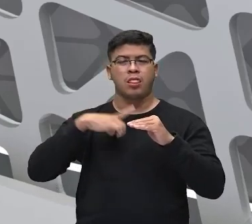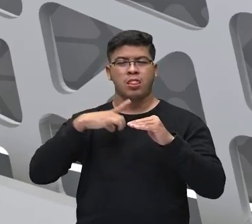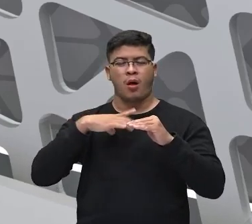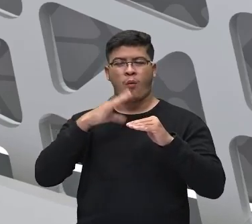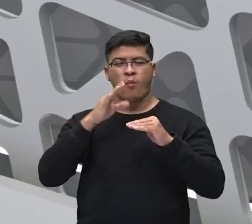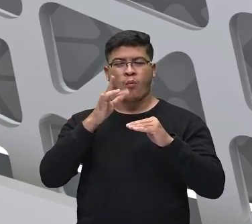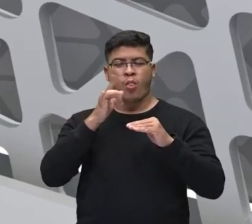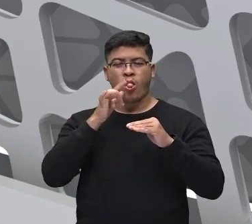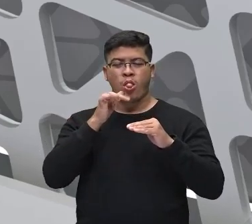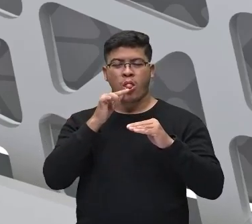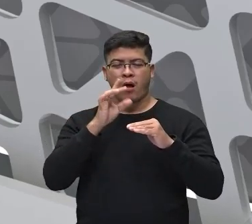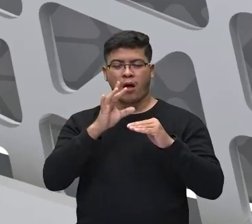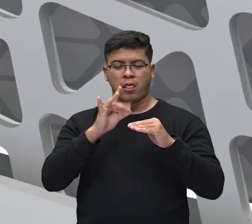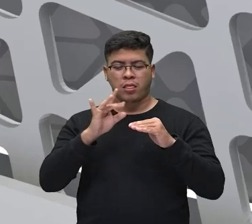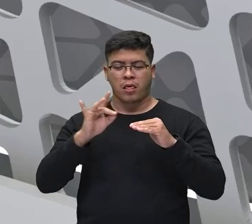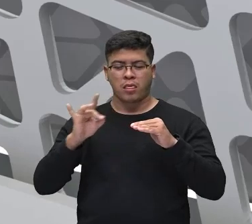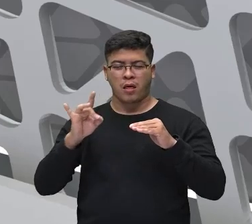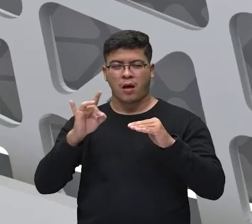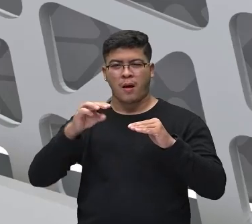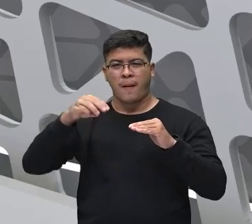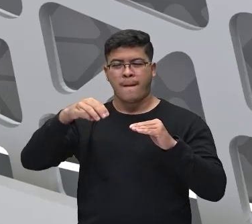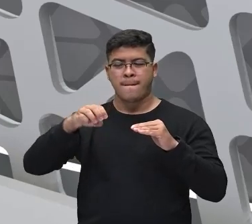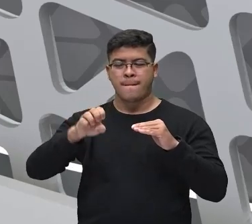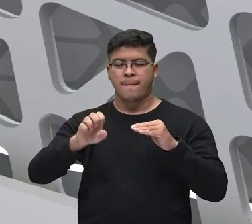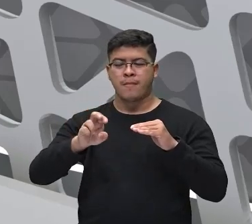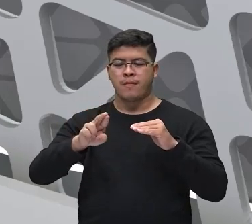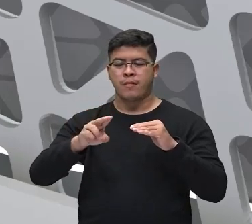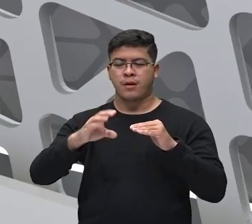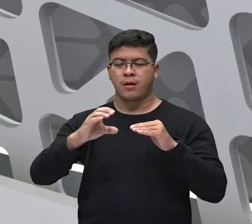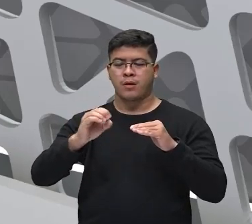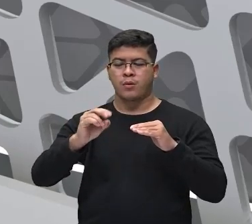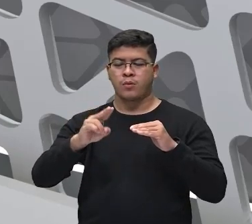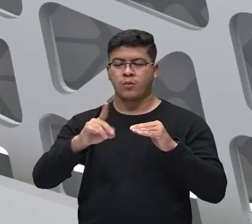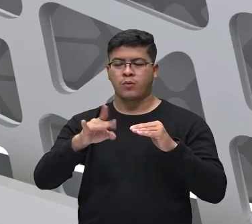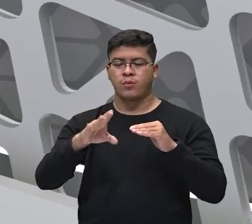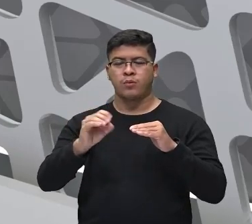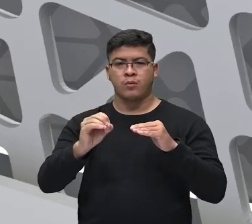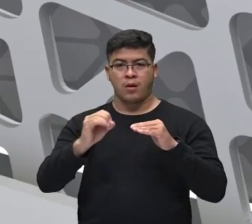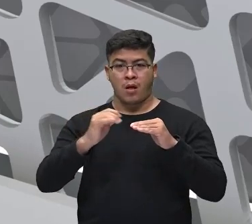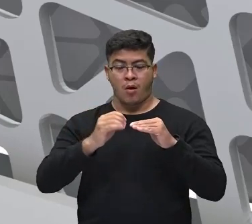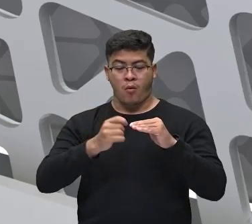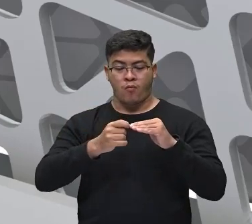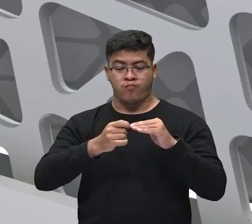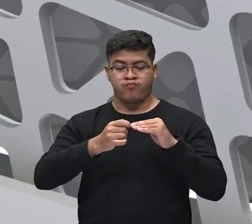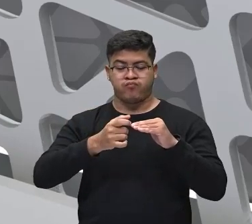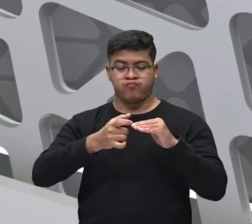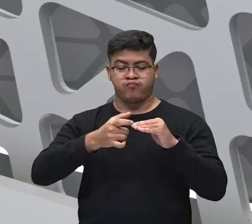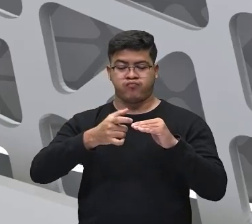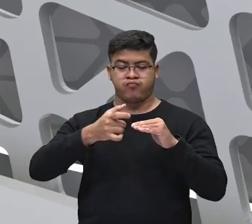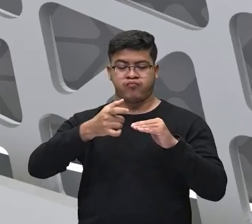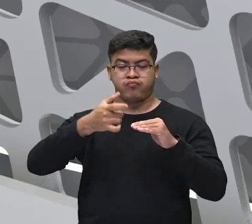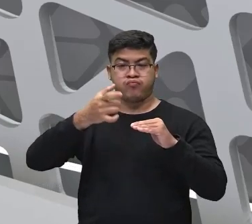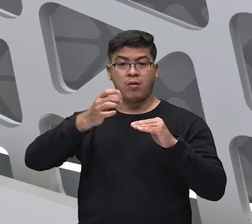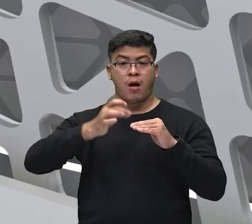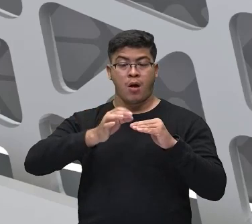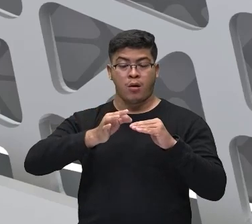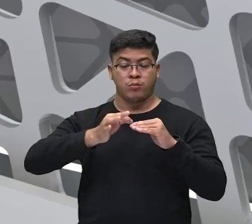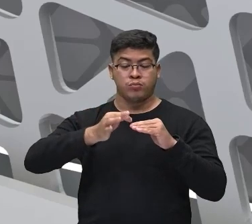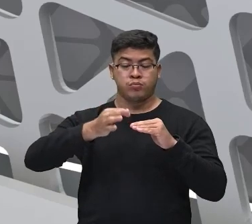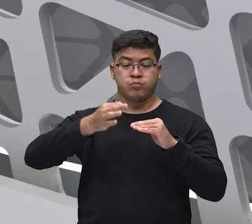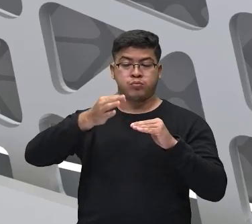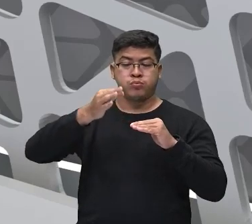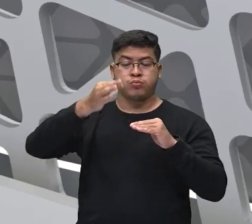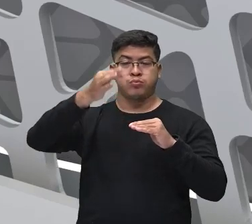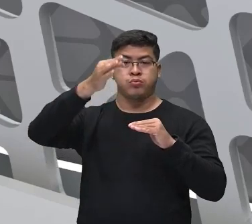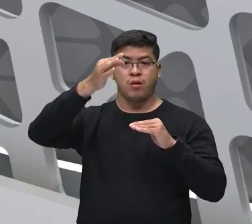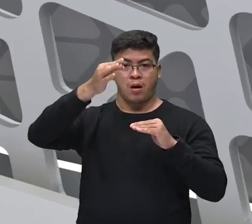o mercúrio, que é o único metal líquido, ele se expande e aí consegue marcar a